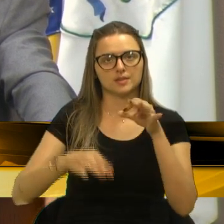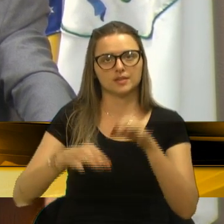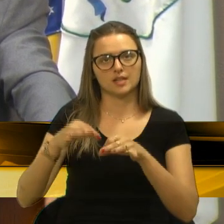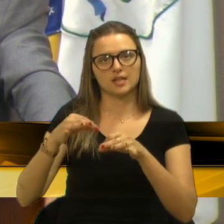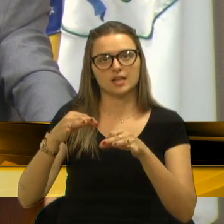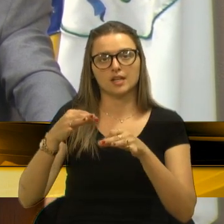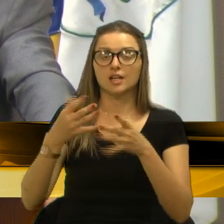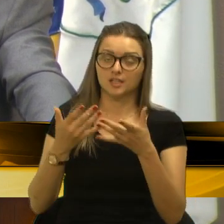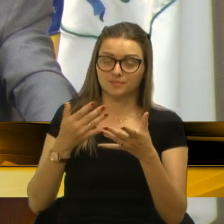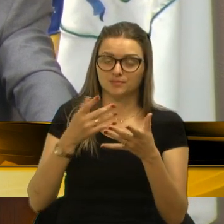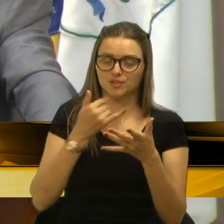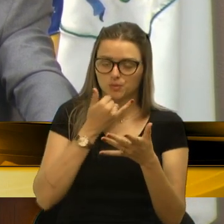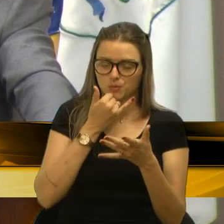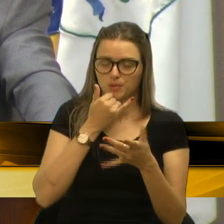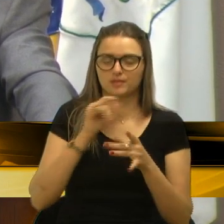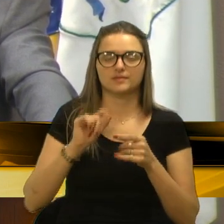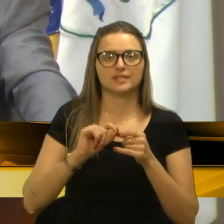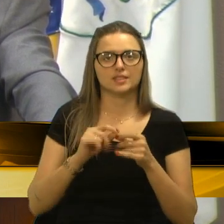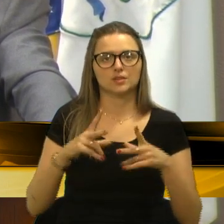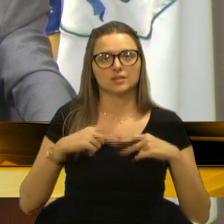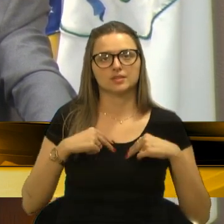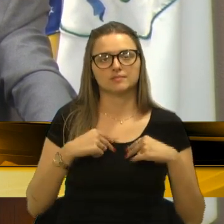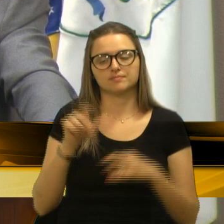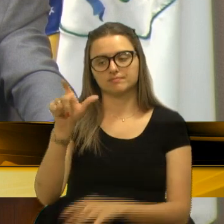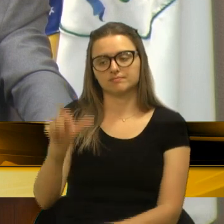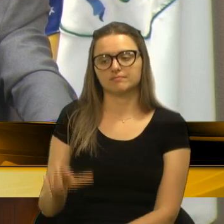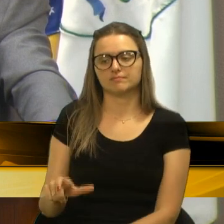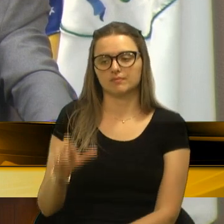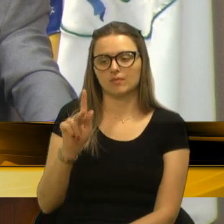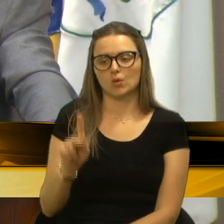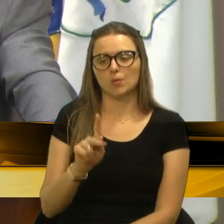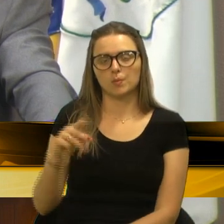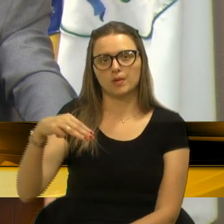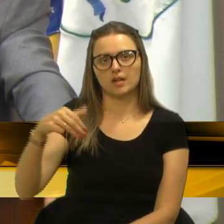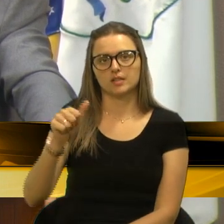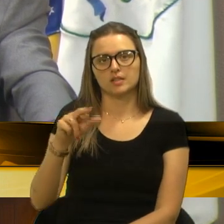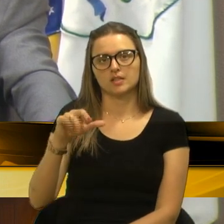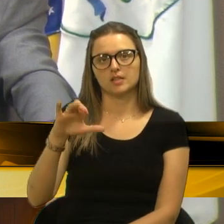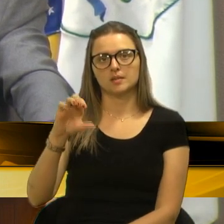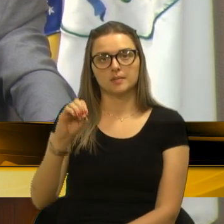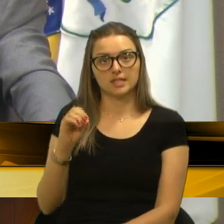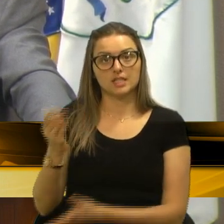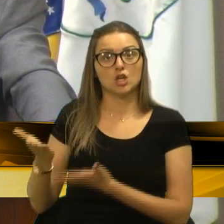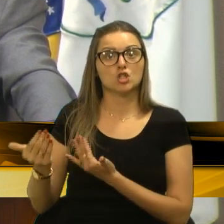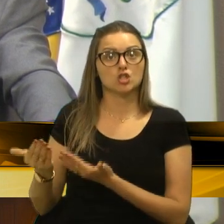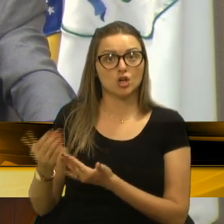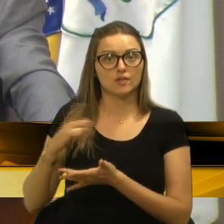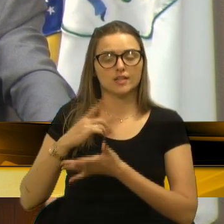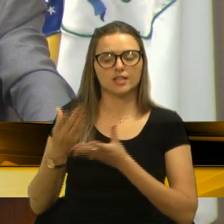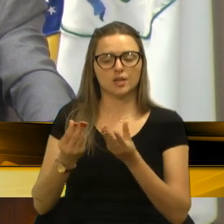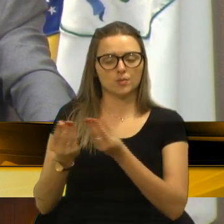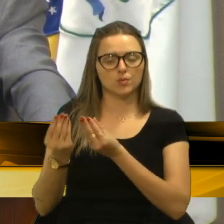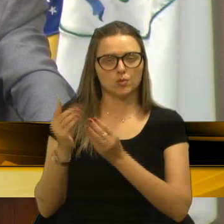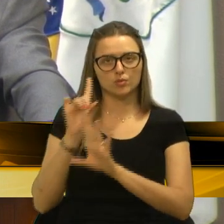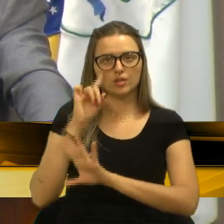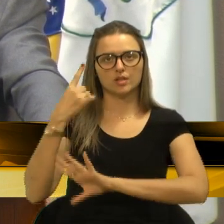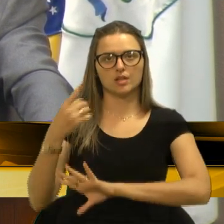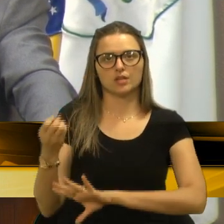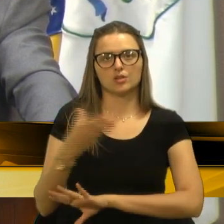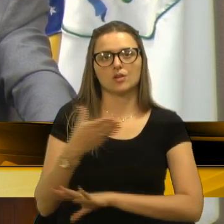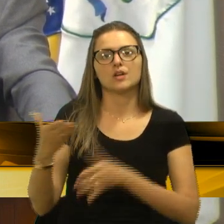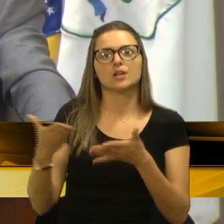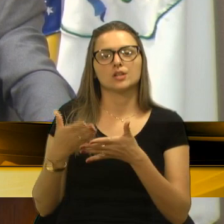Então, na pessoa do Frei Marcelo, esse jovem frei dinâmico, que lidera hoje a